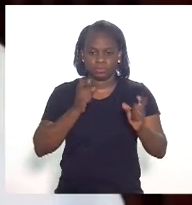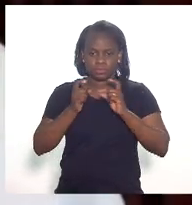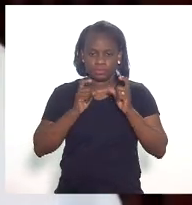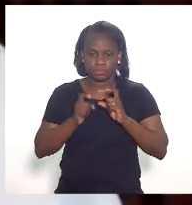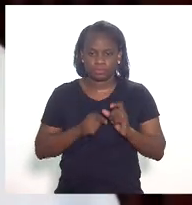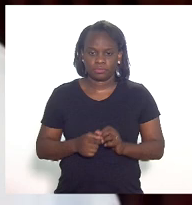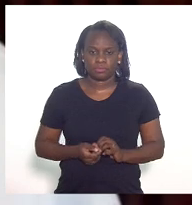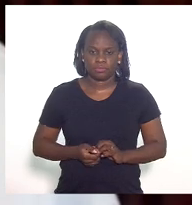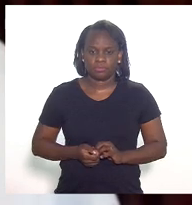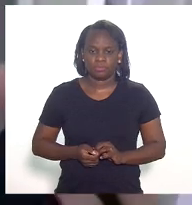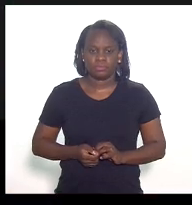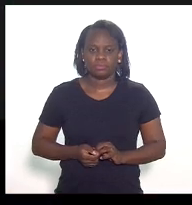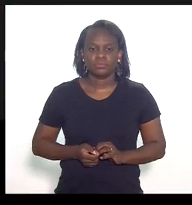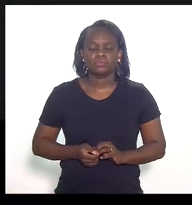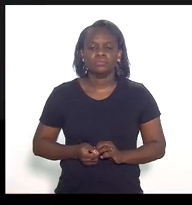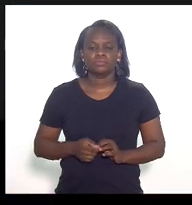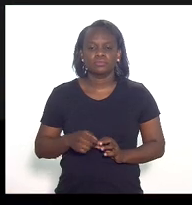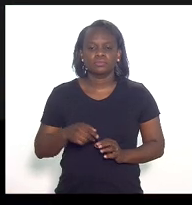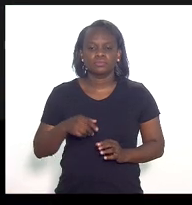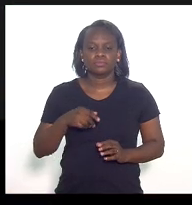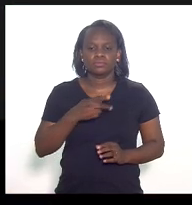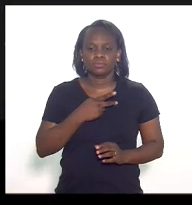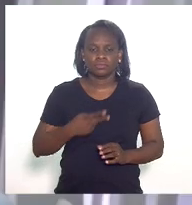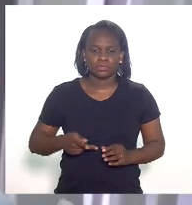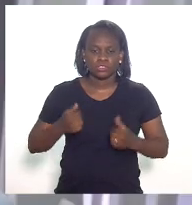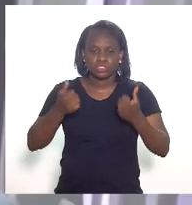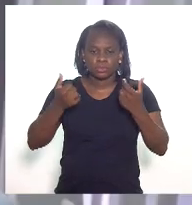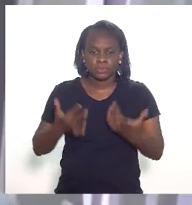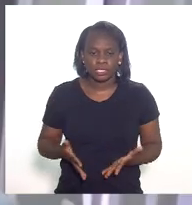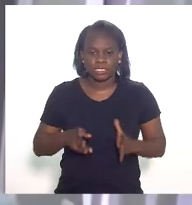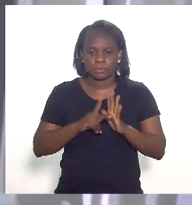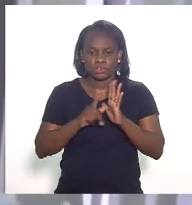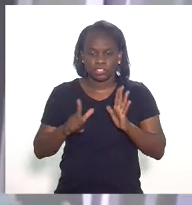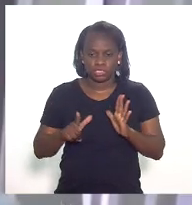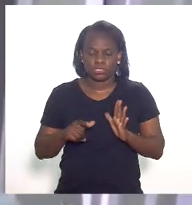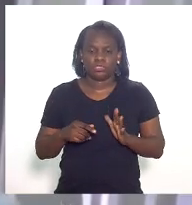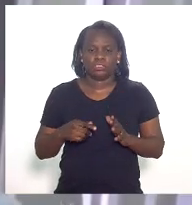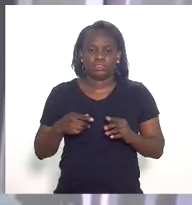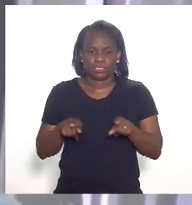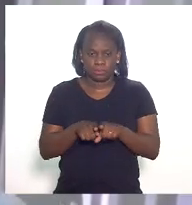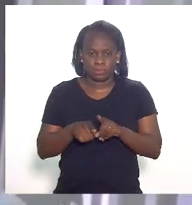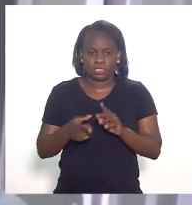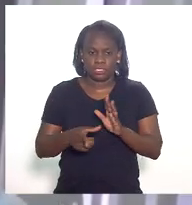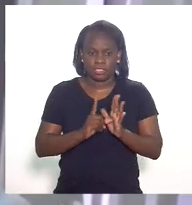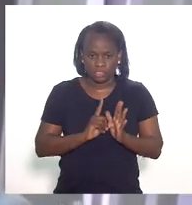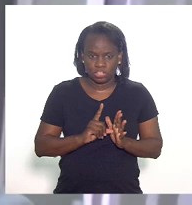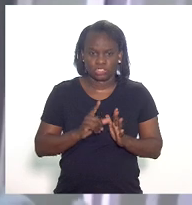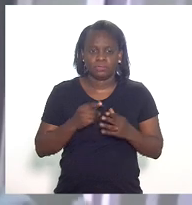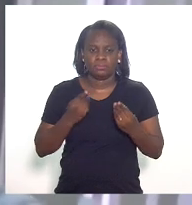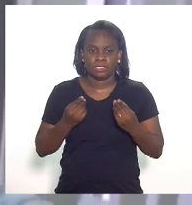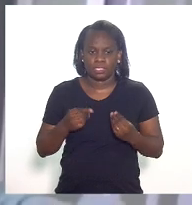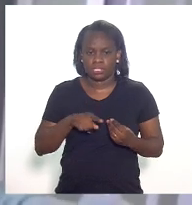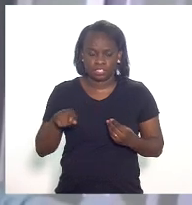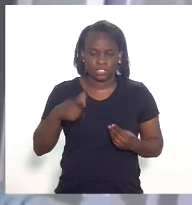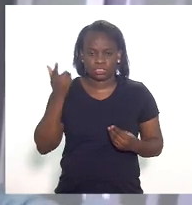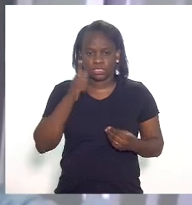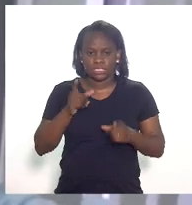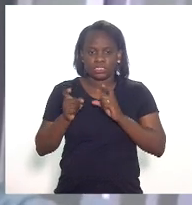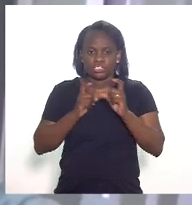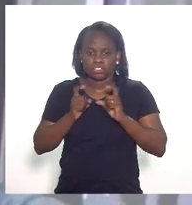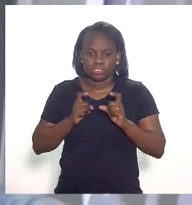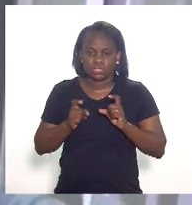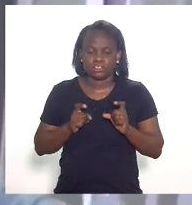discussão. Senhor presidente, apenas para comentar que este projeto e o anterior, para que nós pudéssemos